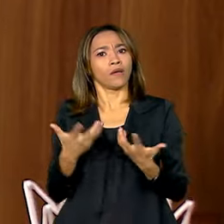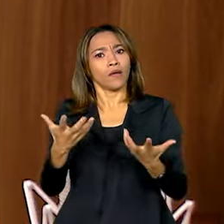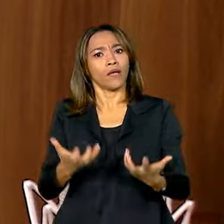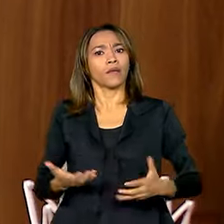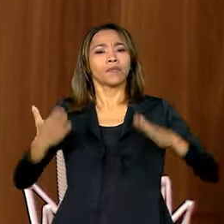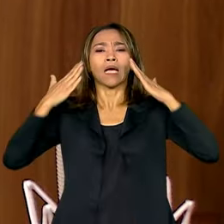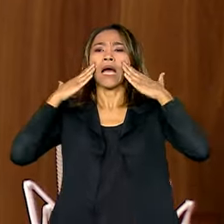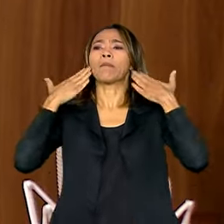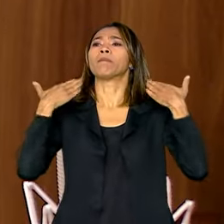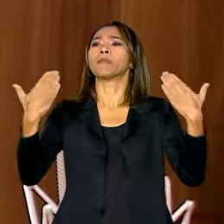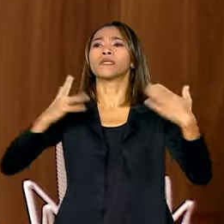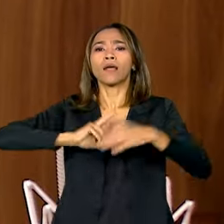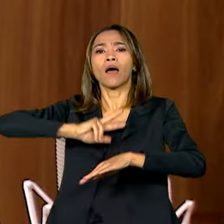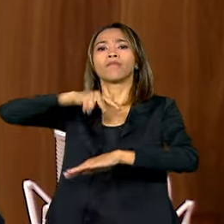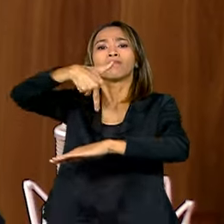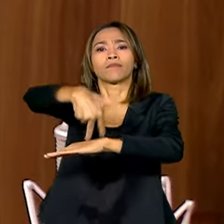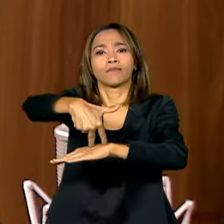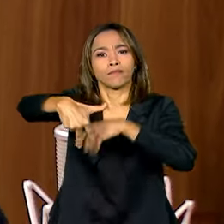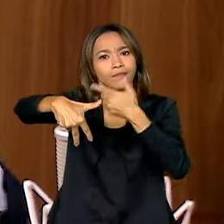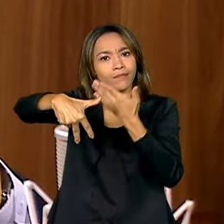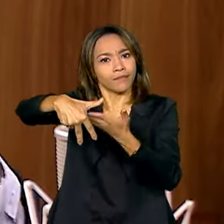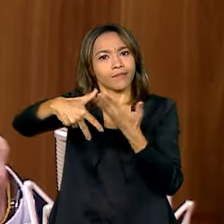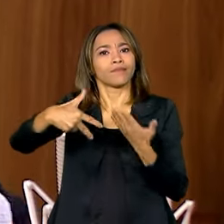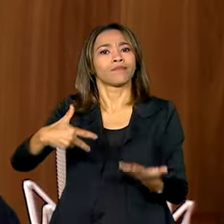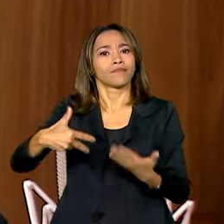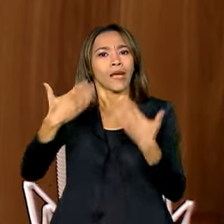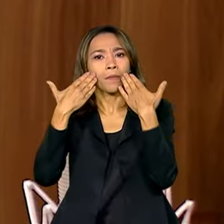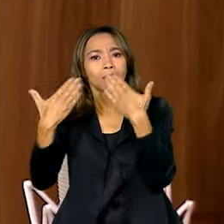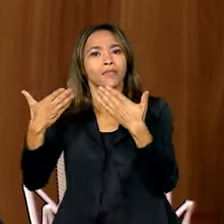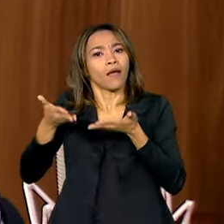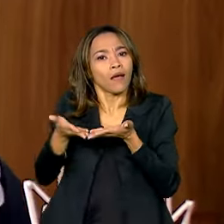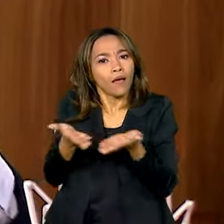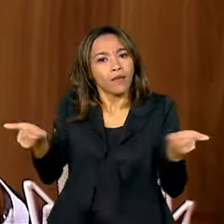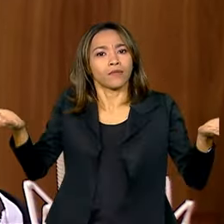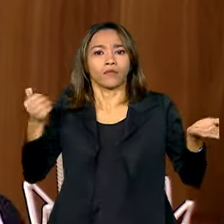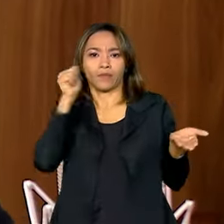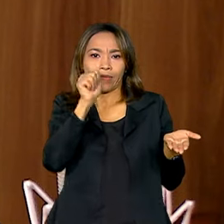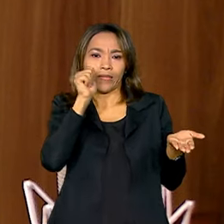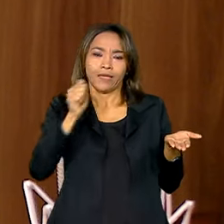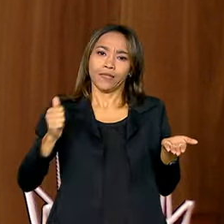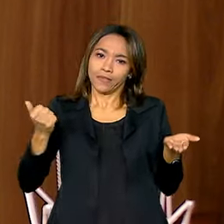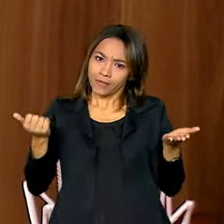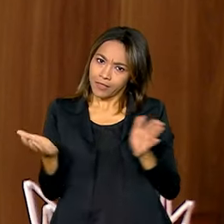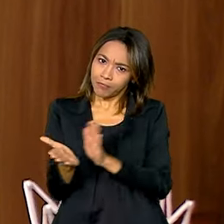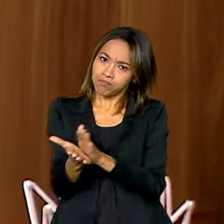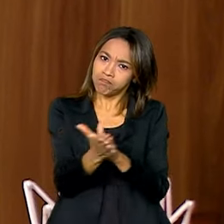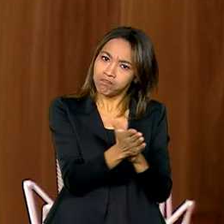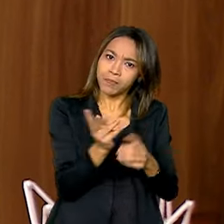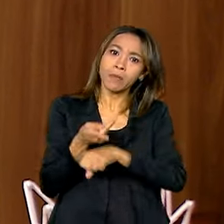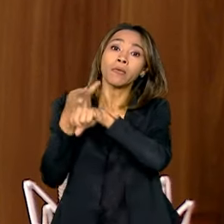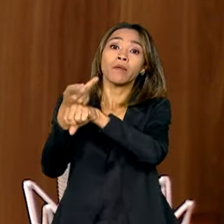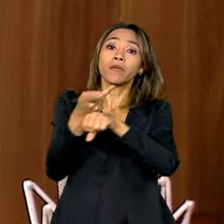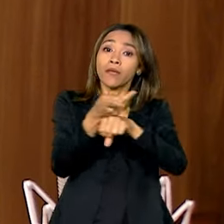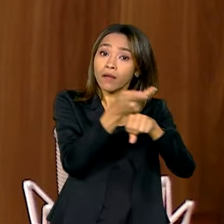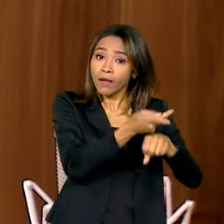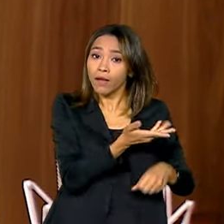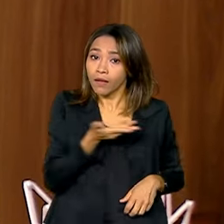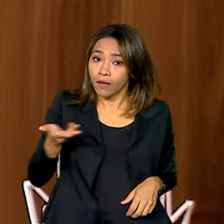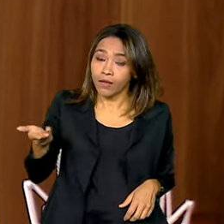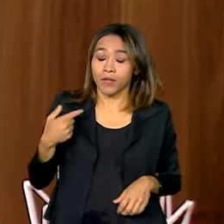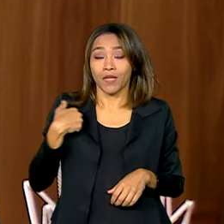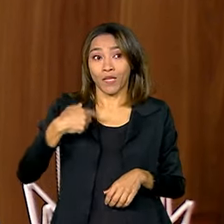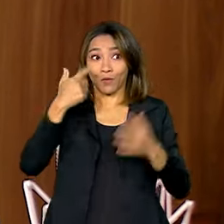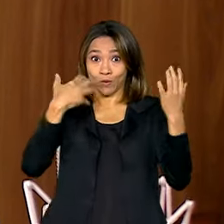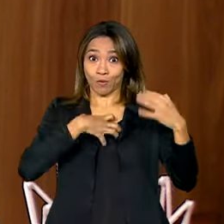evidenciar esses exemplos que merecem ser evidenciados, premiá-los, e eu estou muito feliz porque no começo do ano que